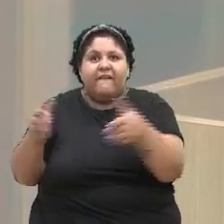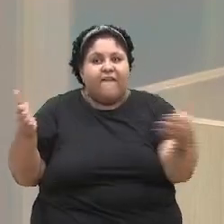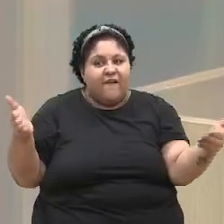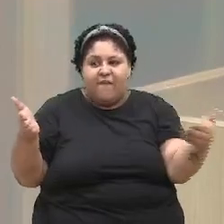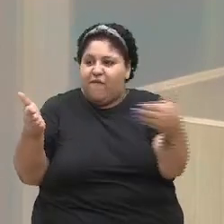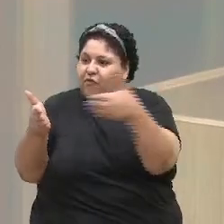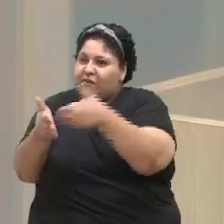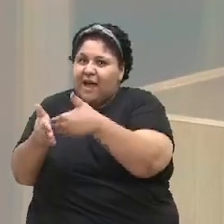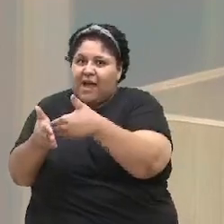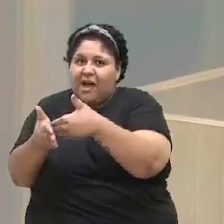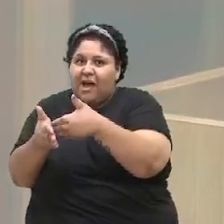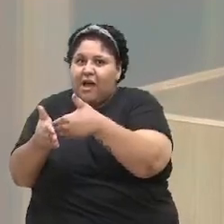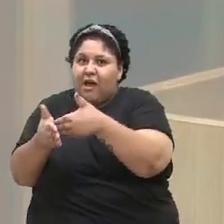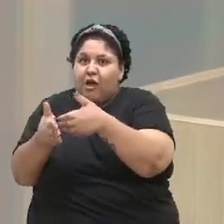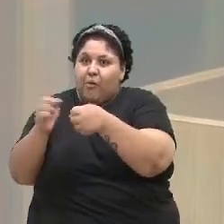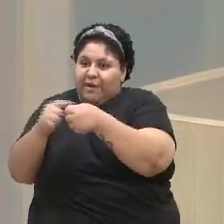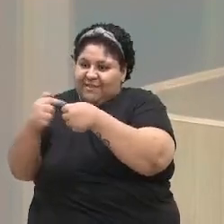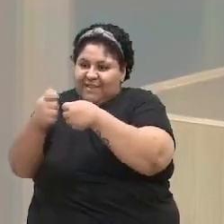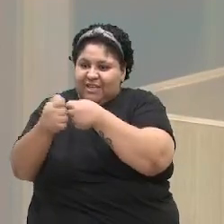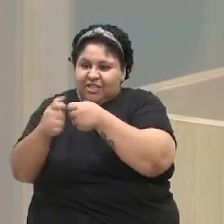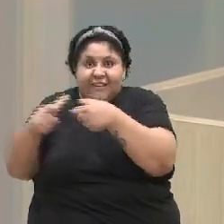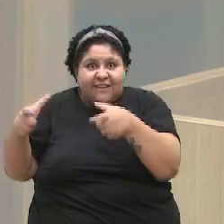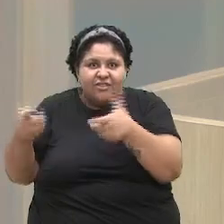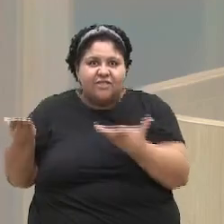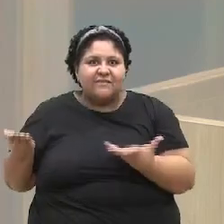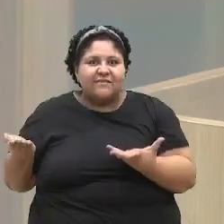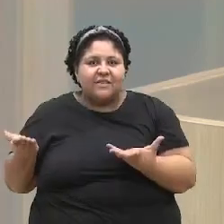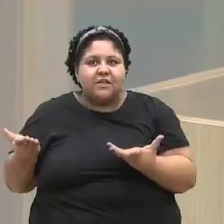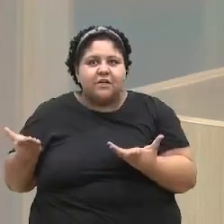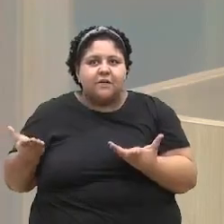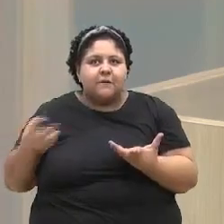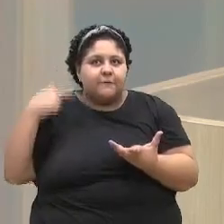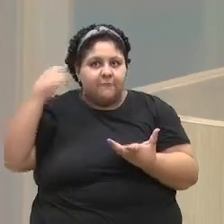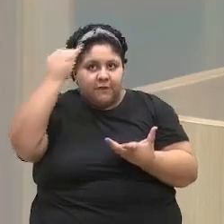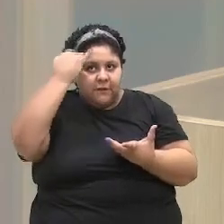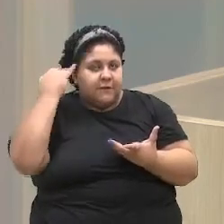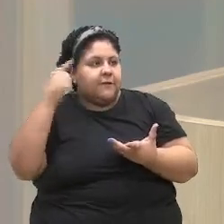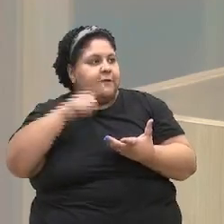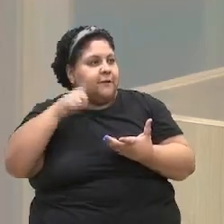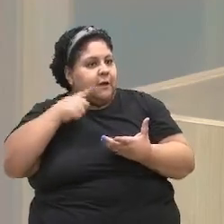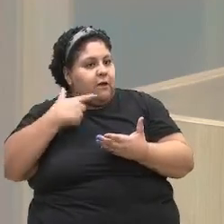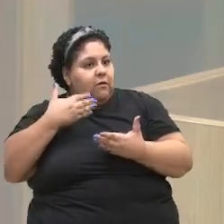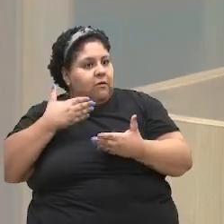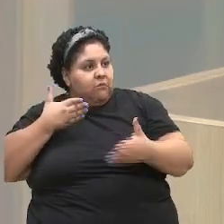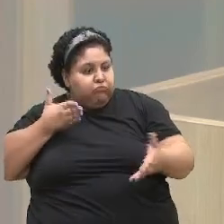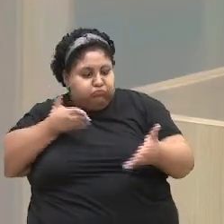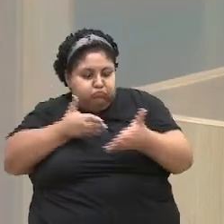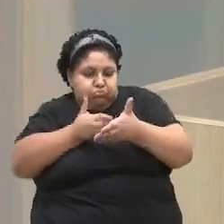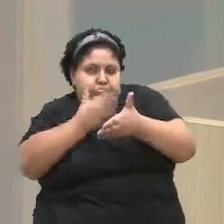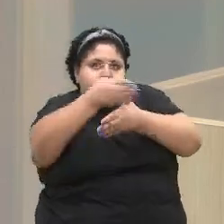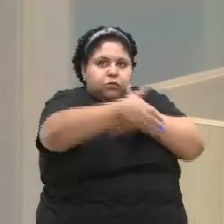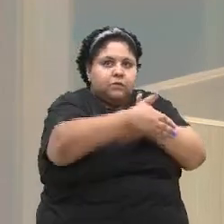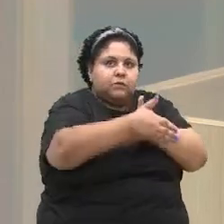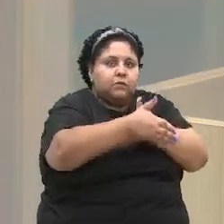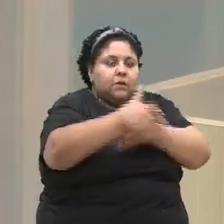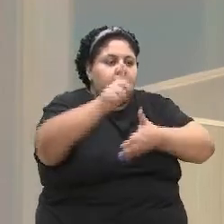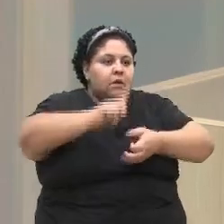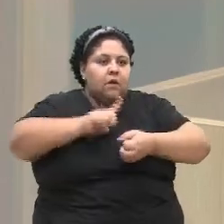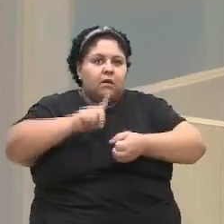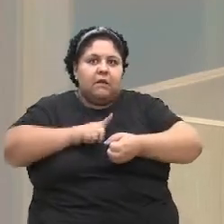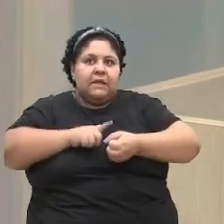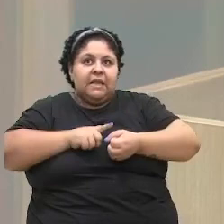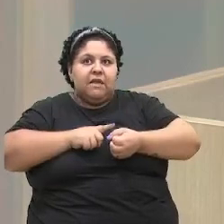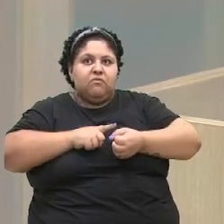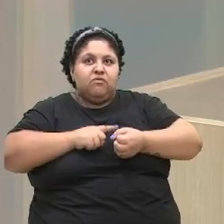tem para onde ir e aí vereador de ambros nós teremos as invasões nós teremos briga